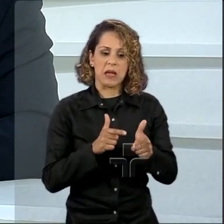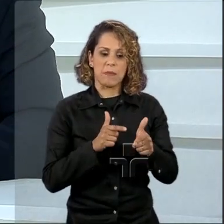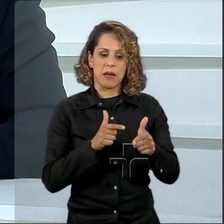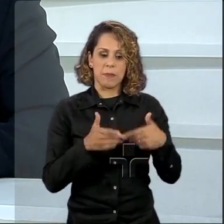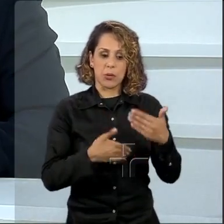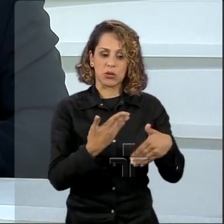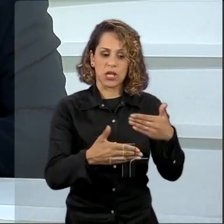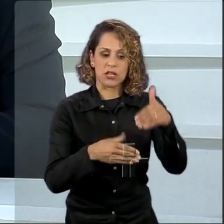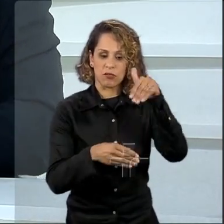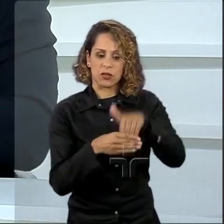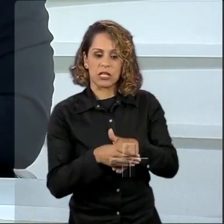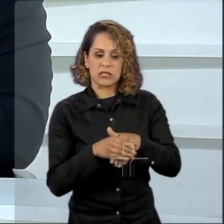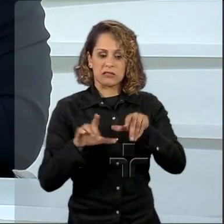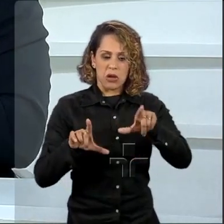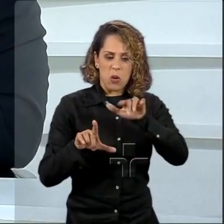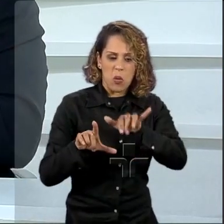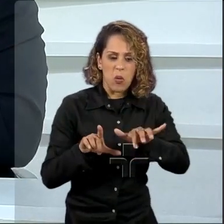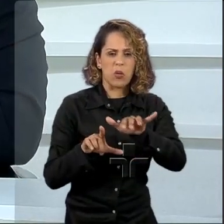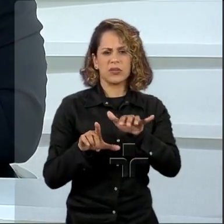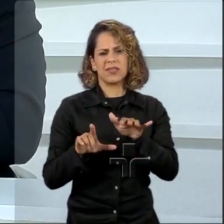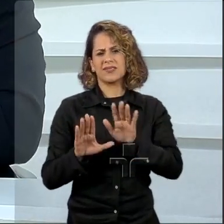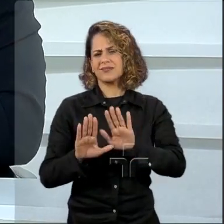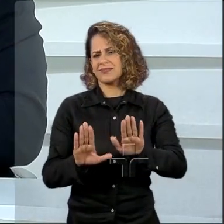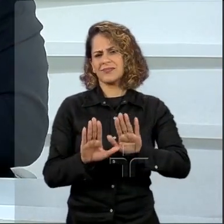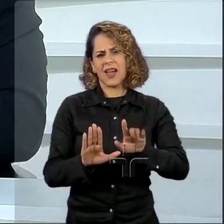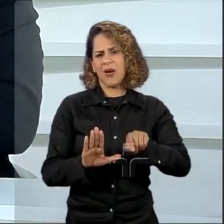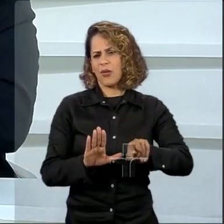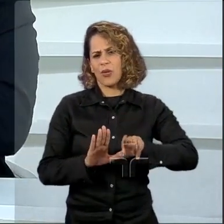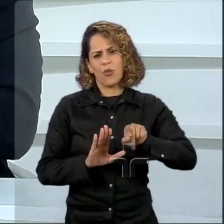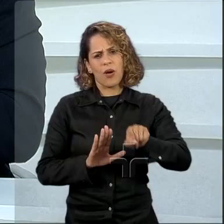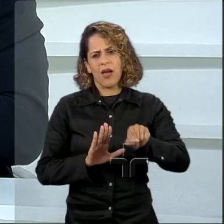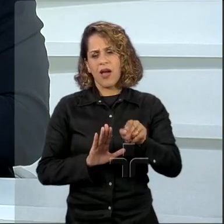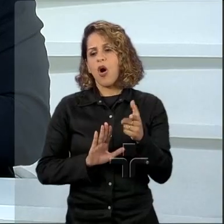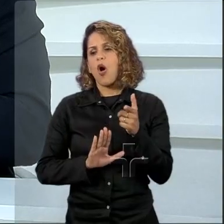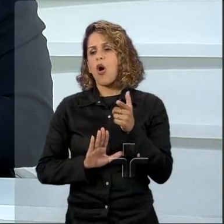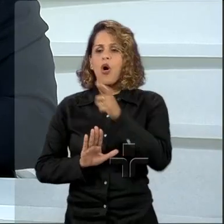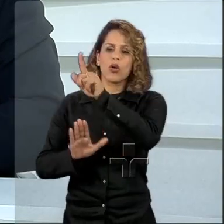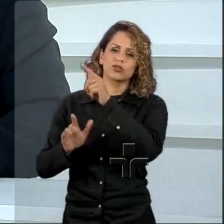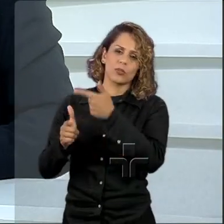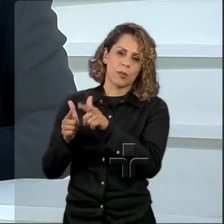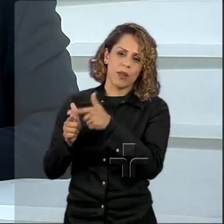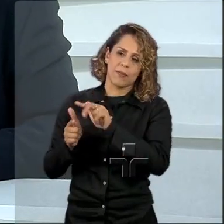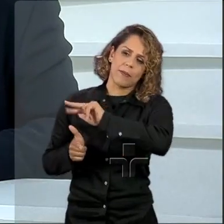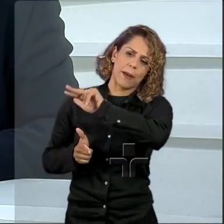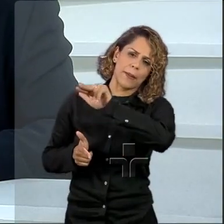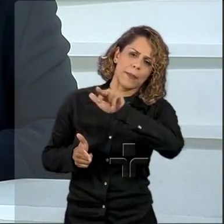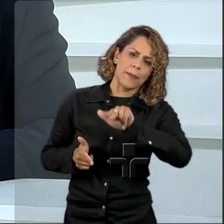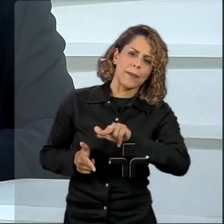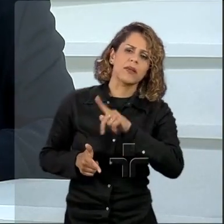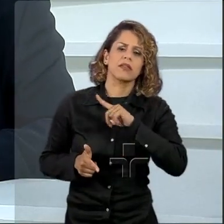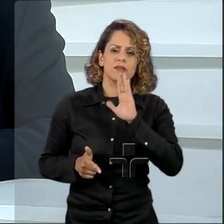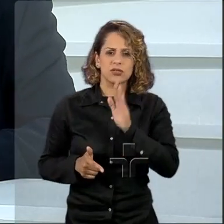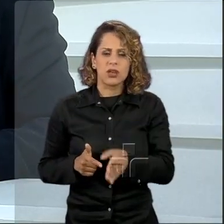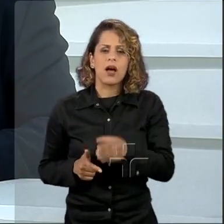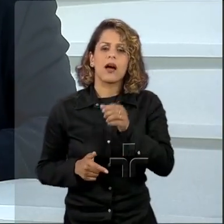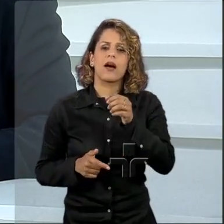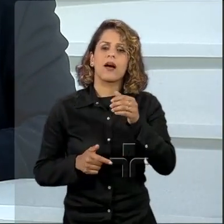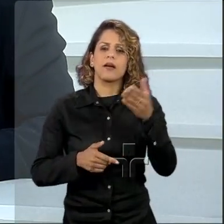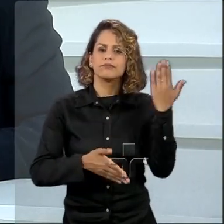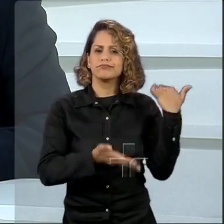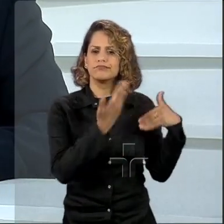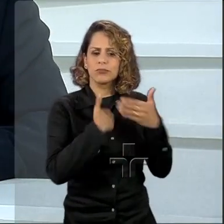aliás, ao contrário, né? O Brasil teve problemas no processo de votação na República Velha, teve problemas, inclusive, na